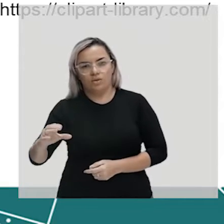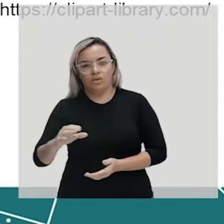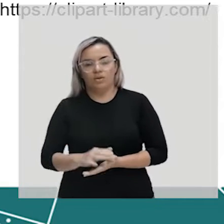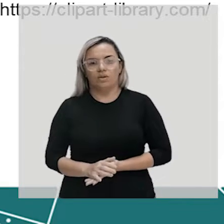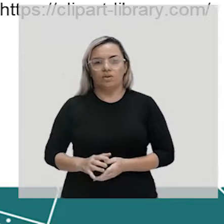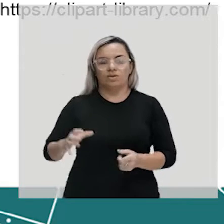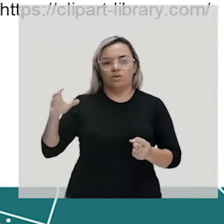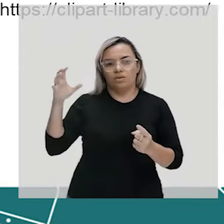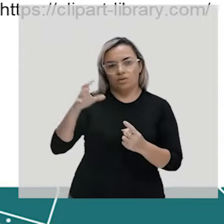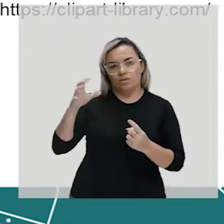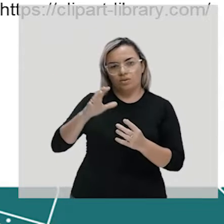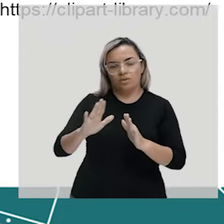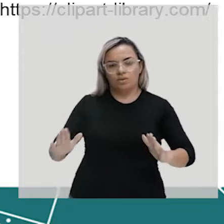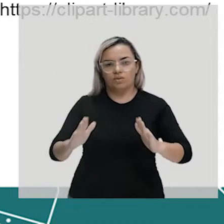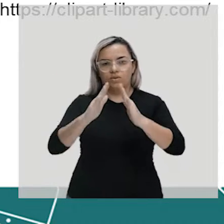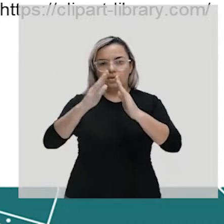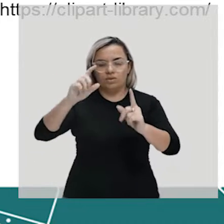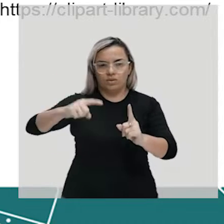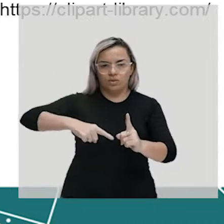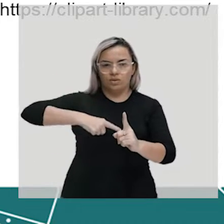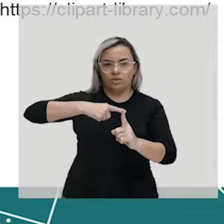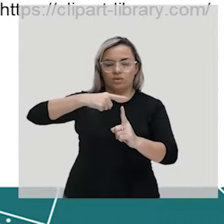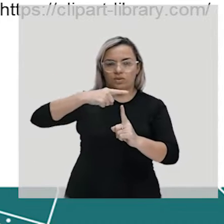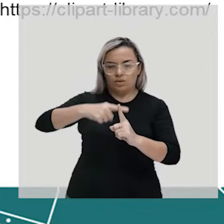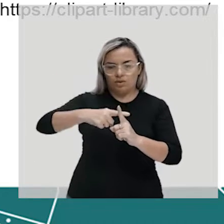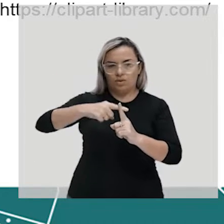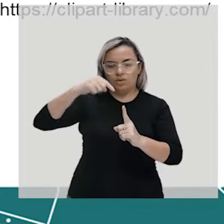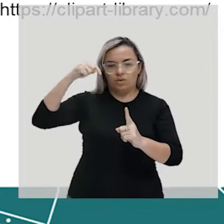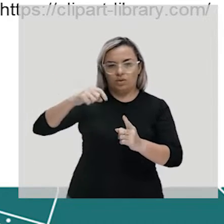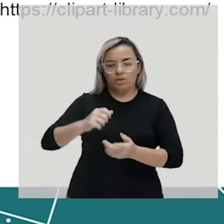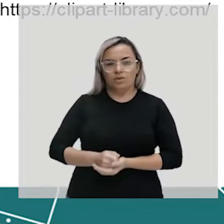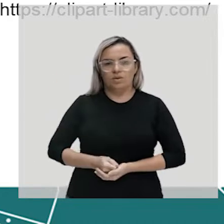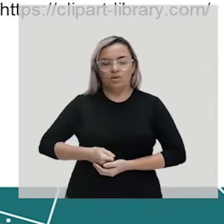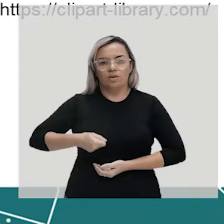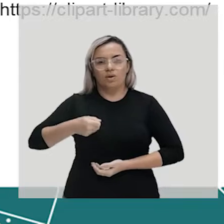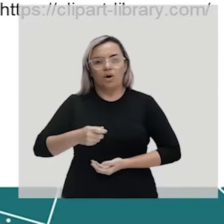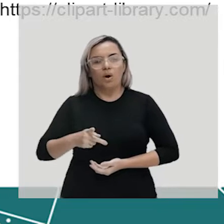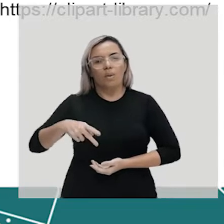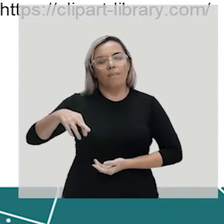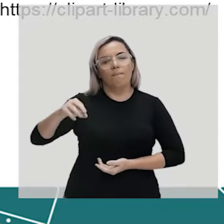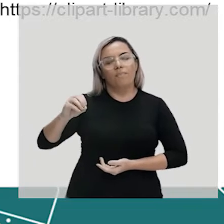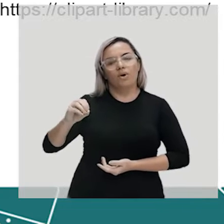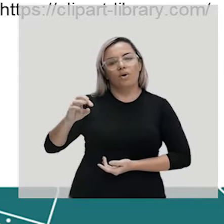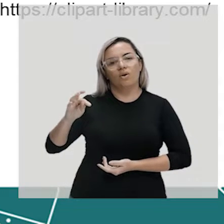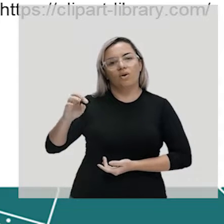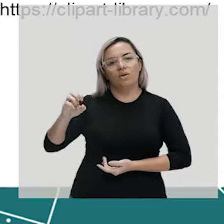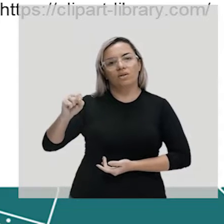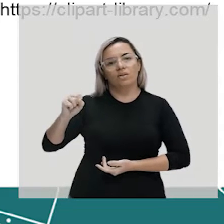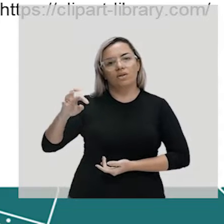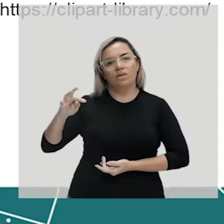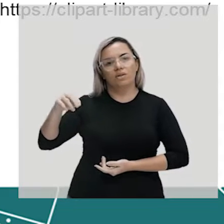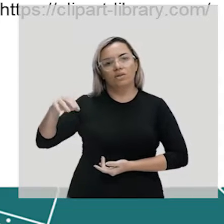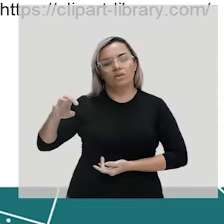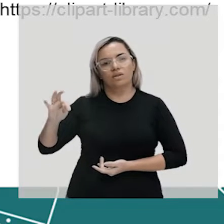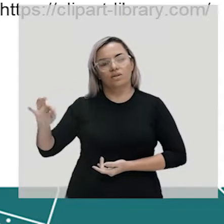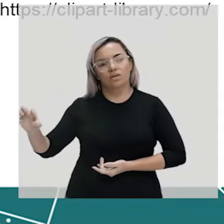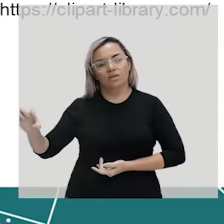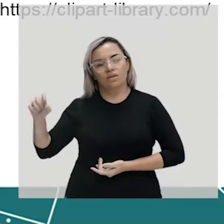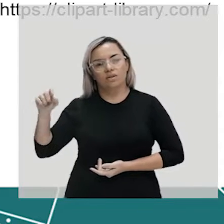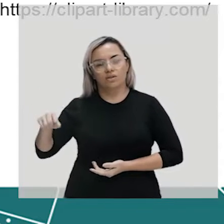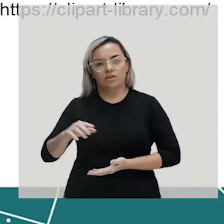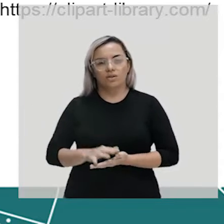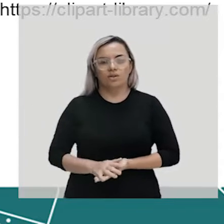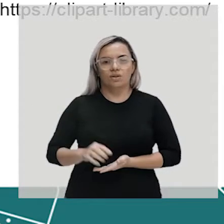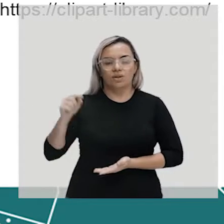quando a gente pensa na questão da igreja protestante por exemplo a Inglaterra e o Reino Unido de maneira geral eles desempenharam